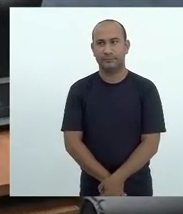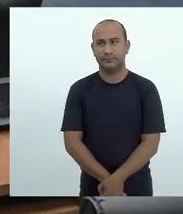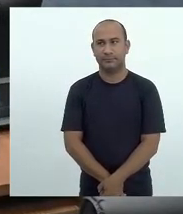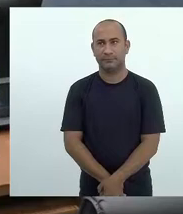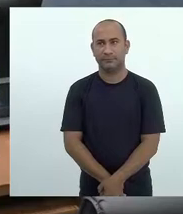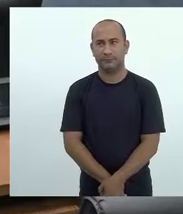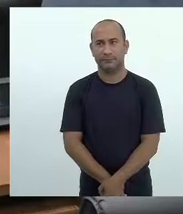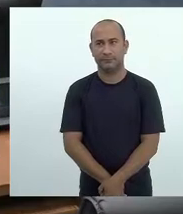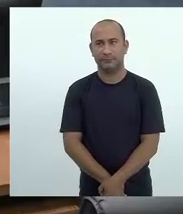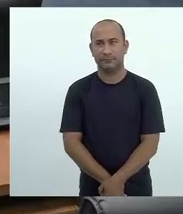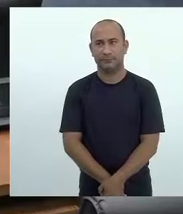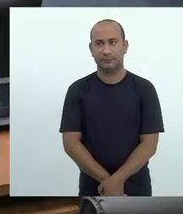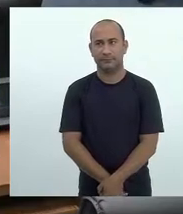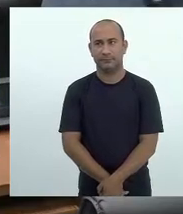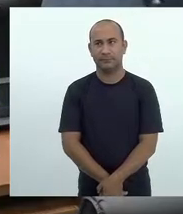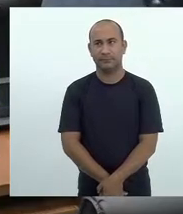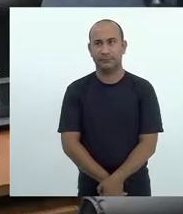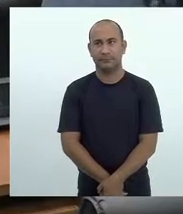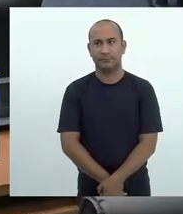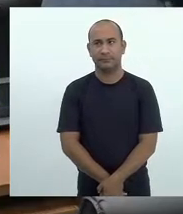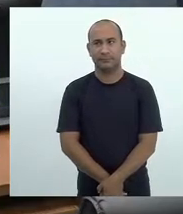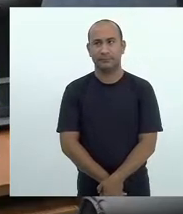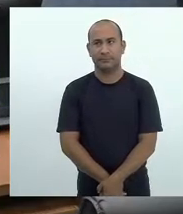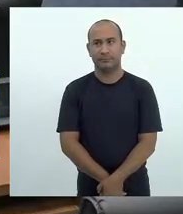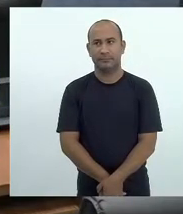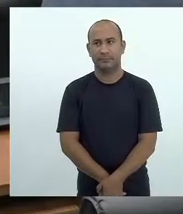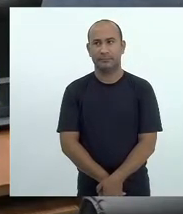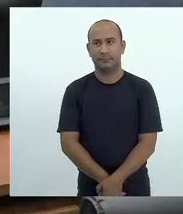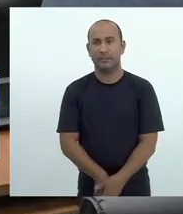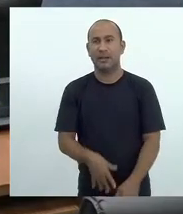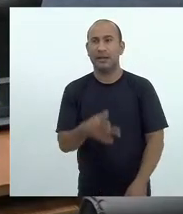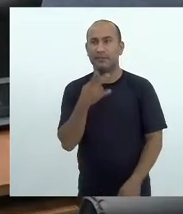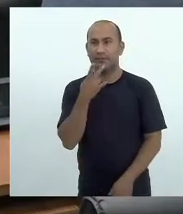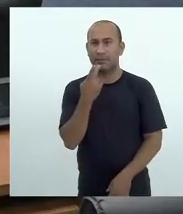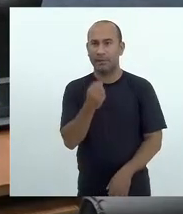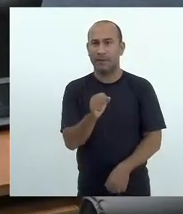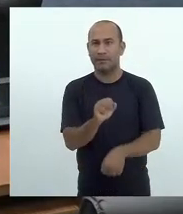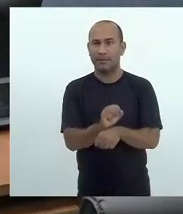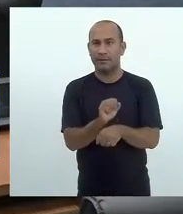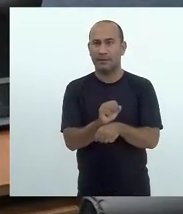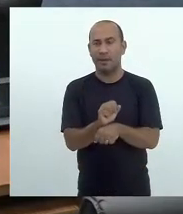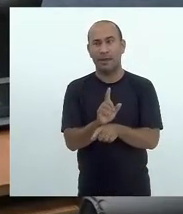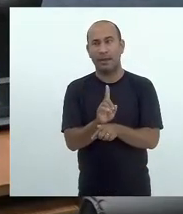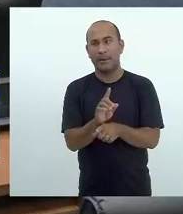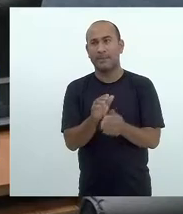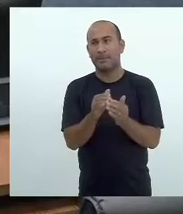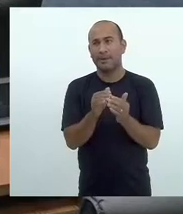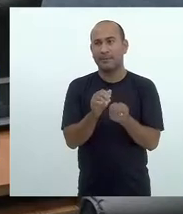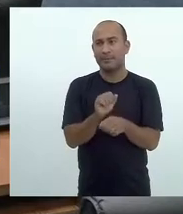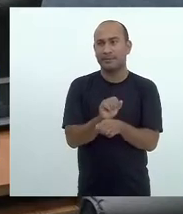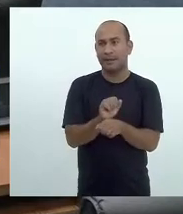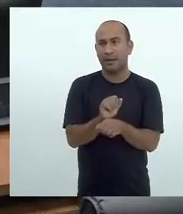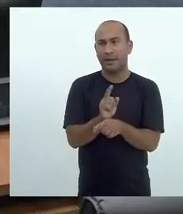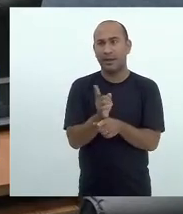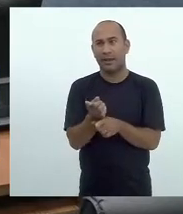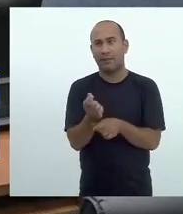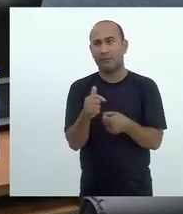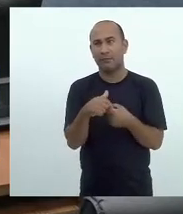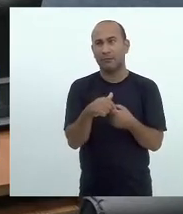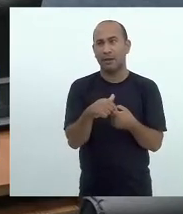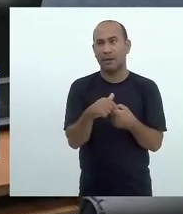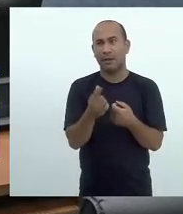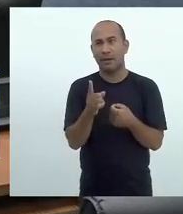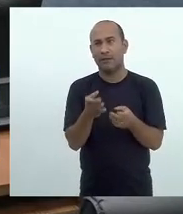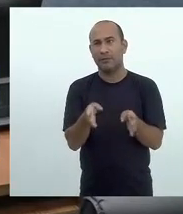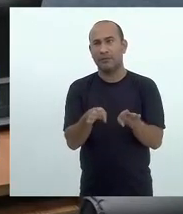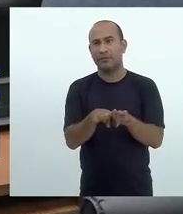O som não dela falar, não. Mas você pede para esperar. A hora que a gente espera, você pede para... Aqui, ó, não está nem fechado